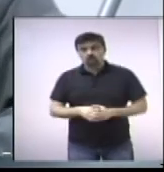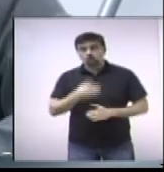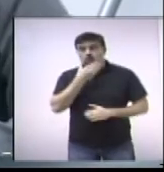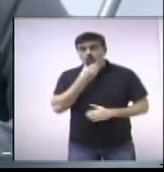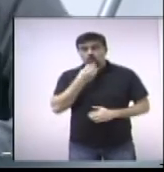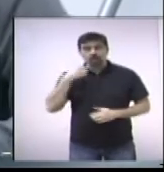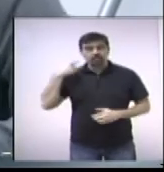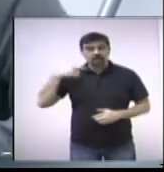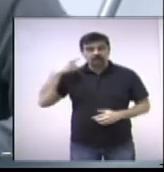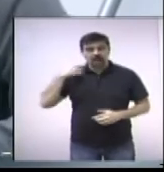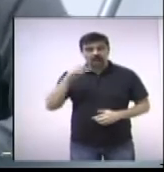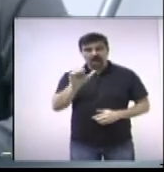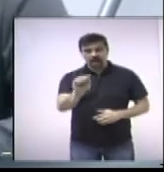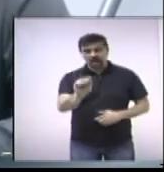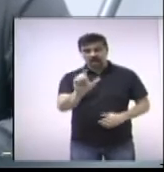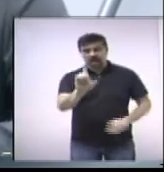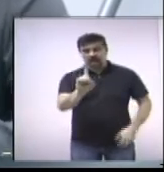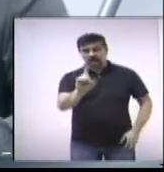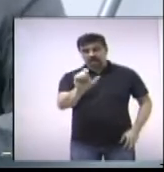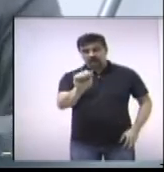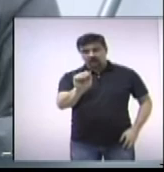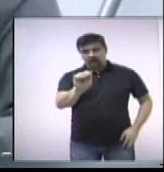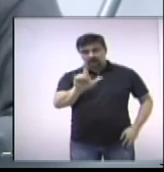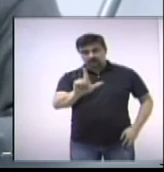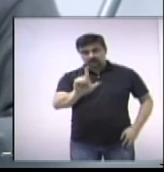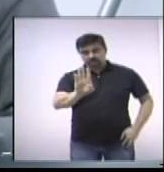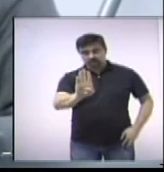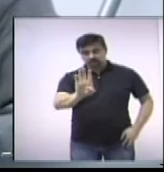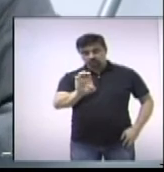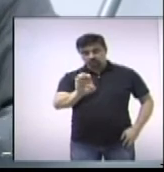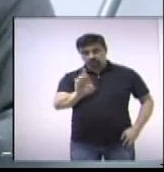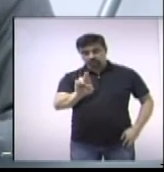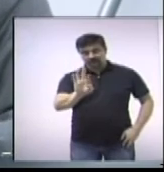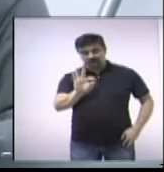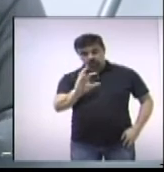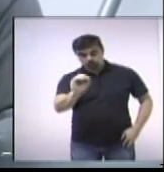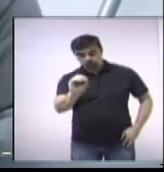Dr. Adalberto José Queiroz Teles de Camargo Aranha